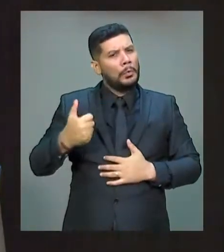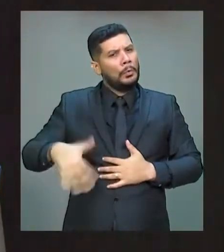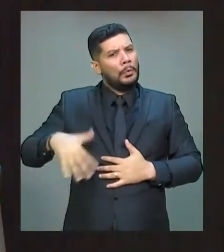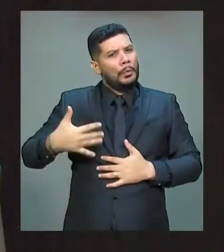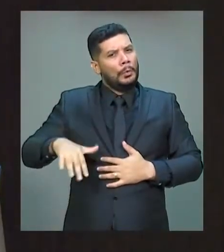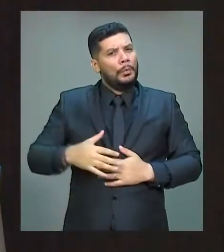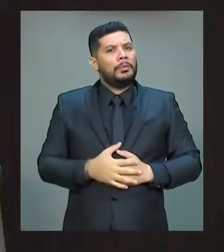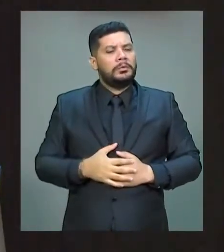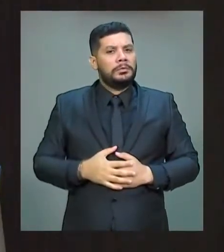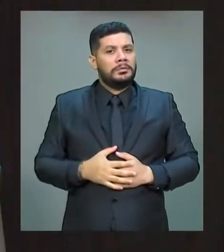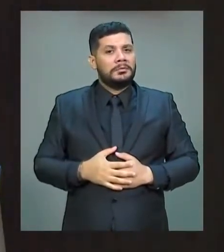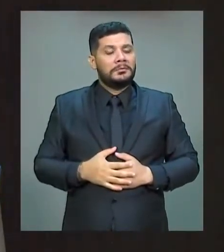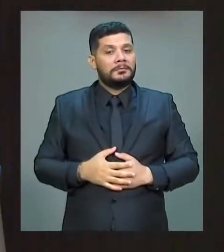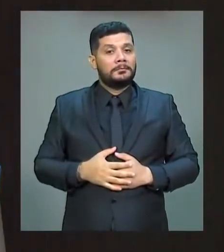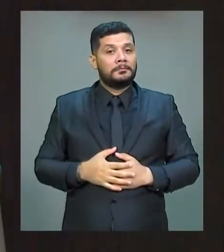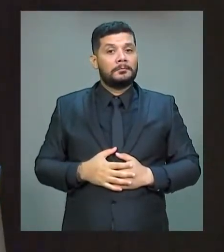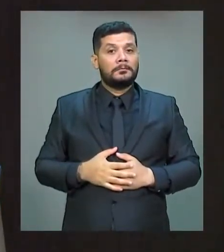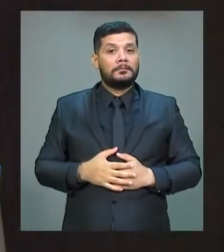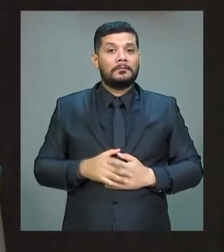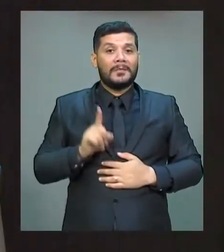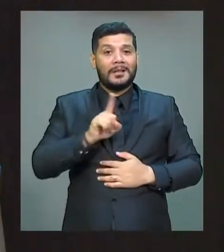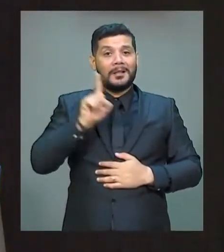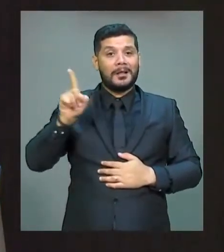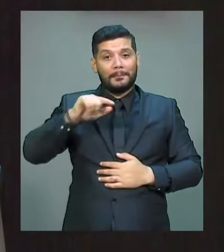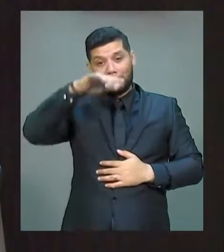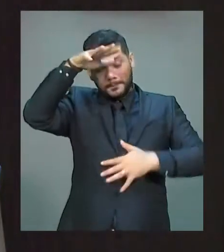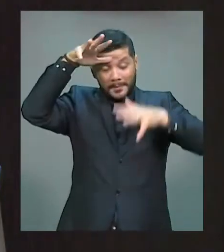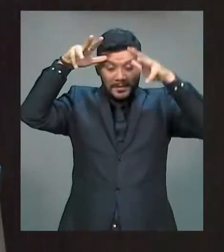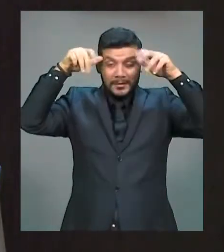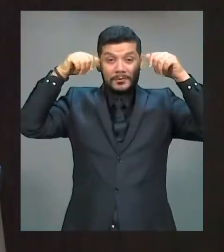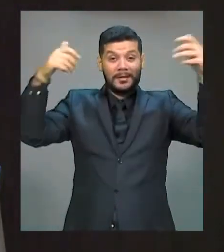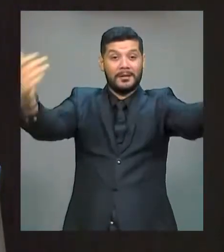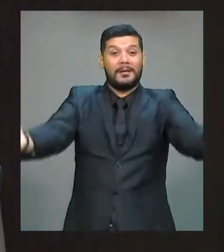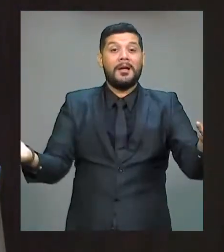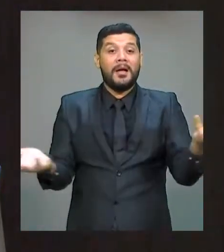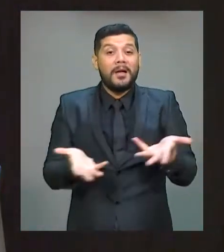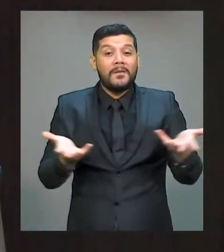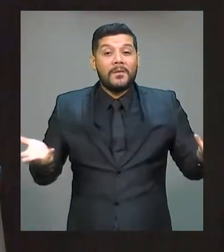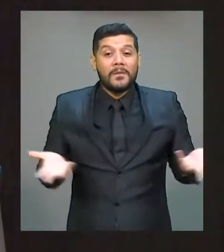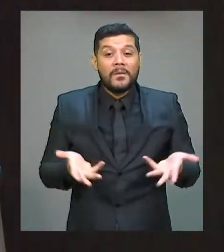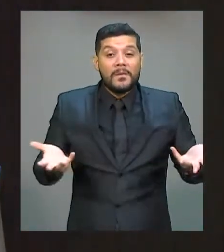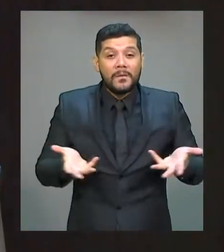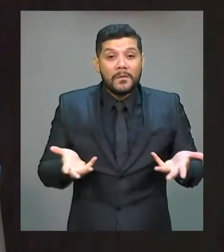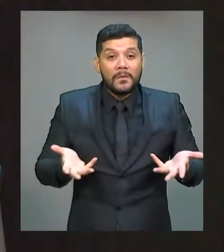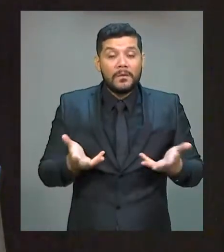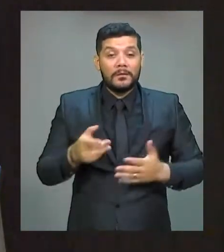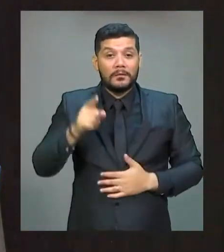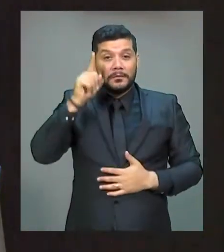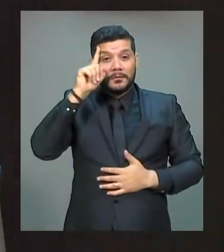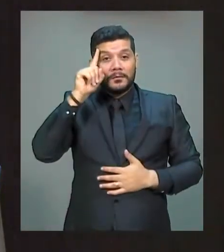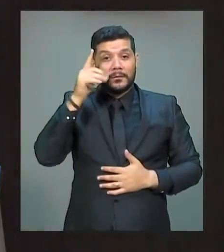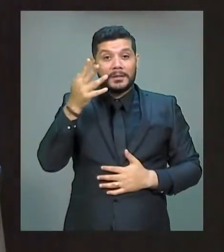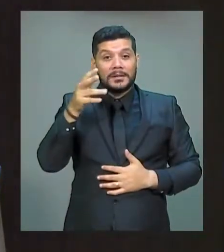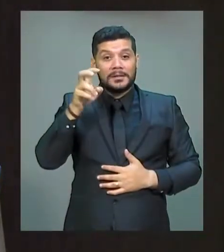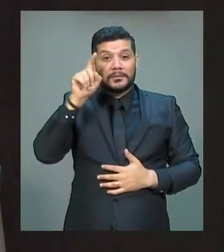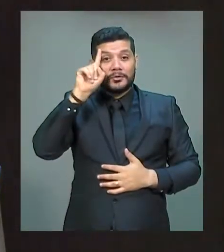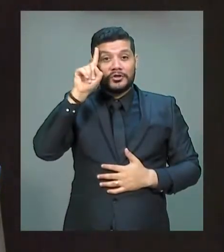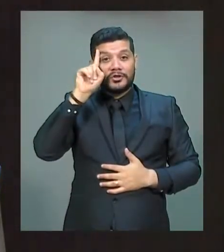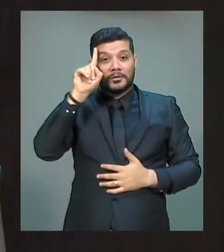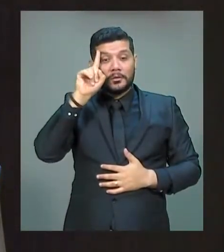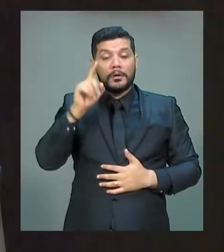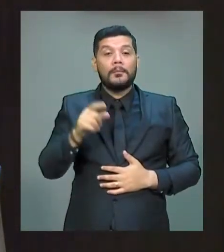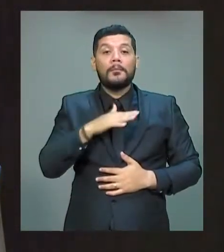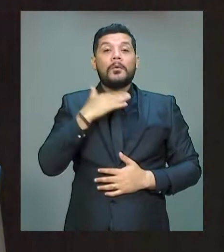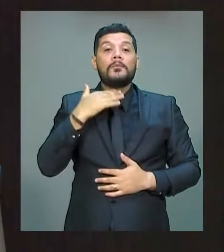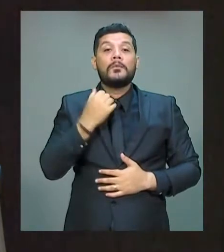ano, só em Manaus, capital do Amazonas, só nos primeiros 45 dias deste ano, já morreram